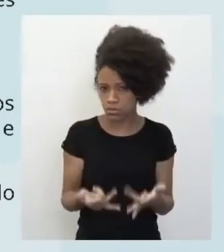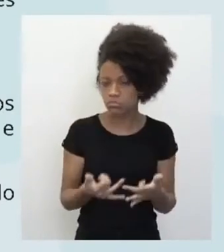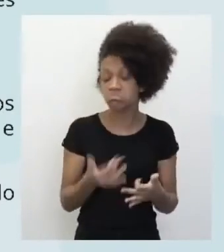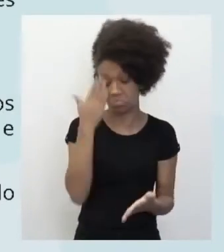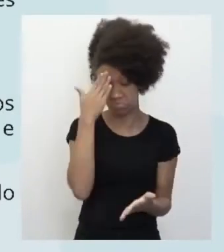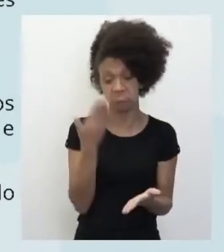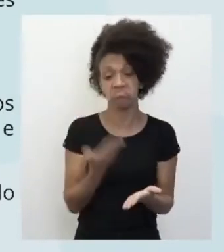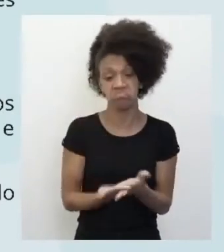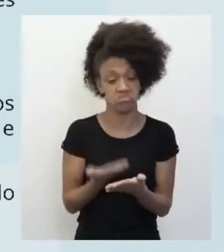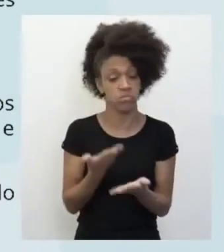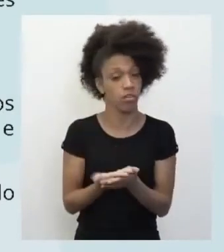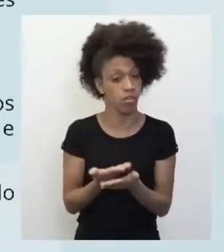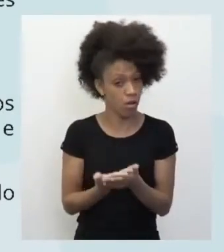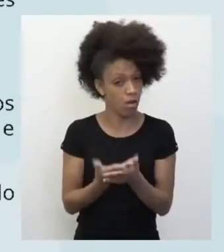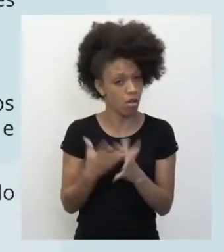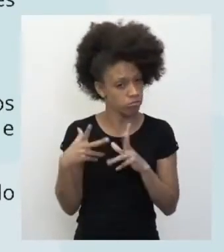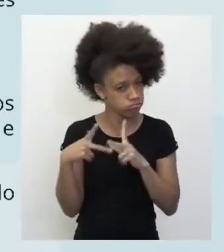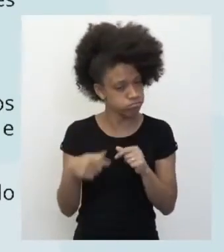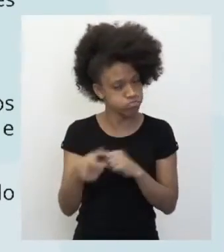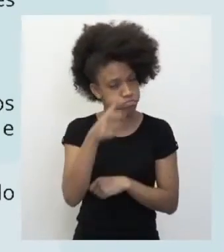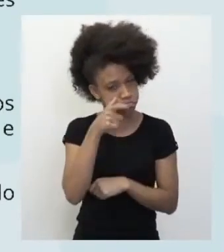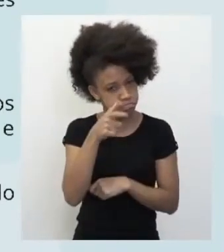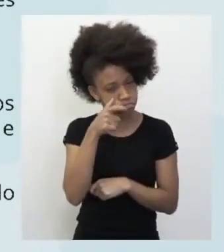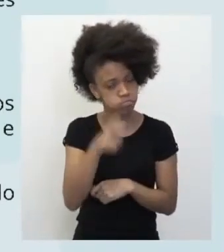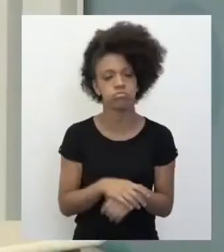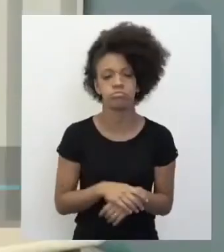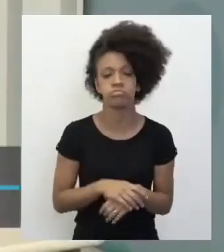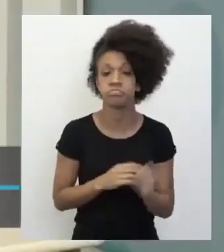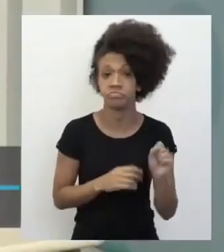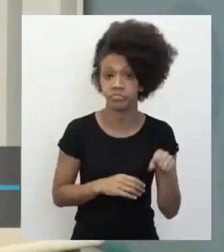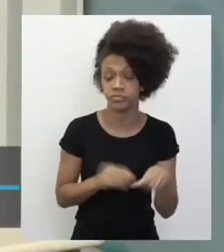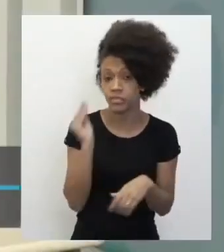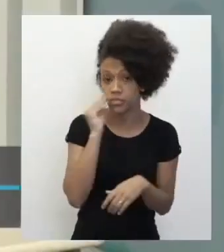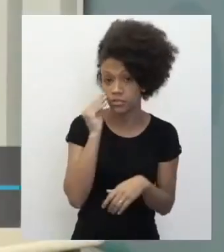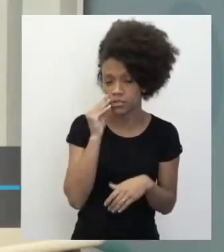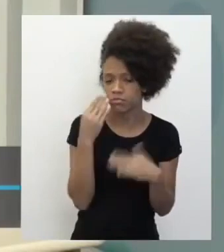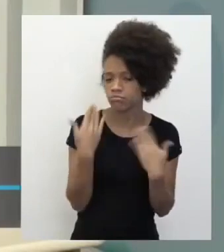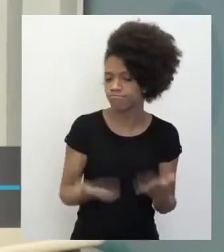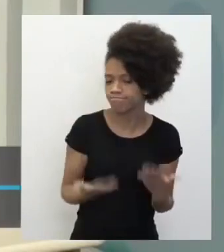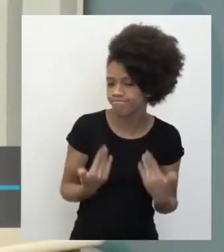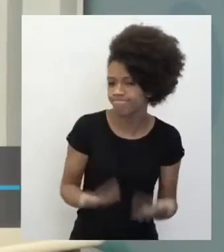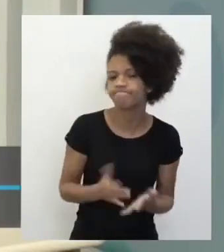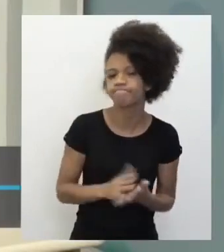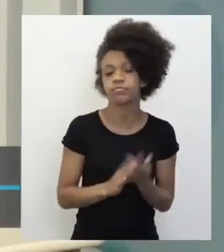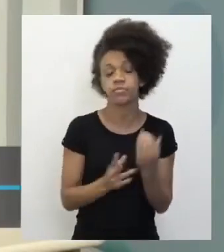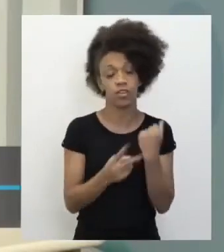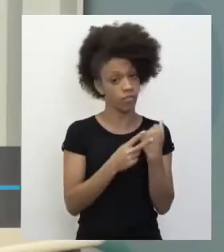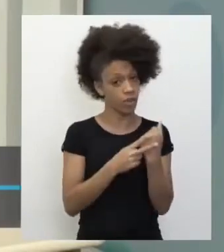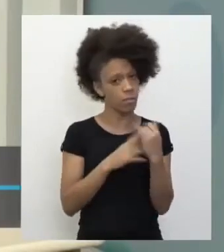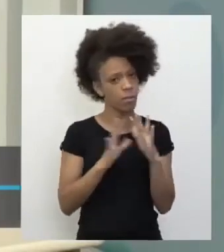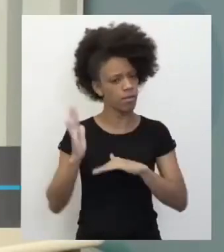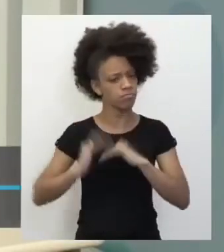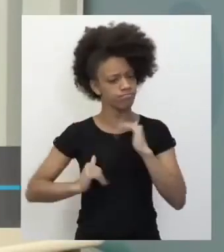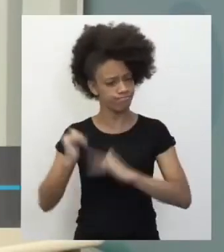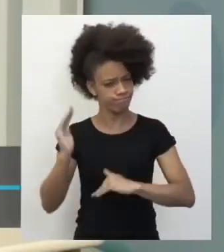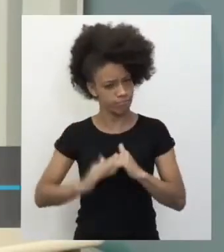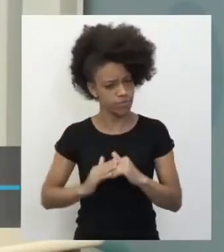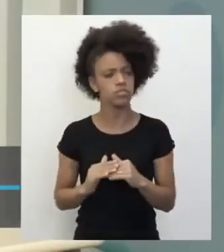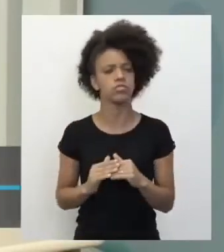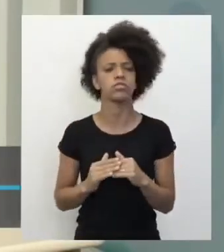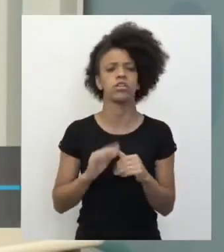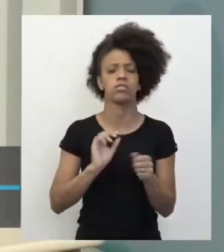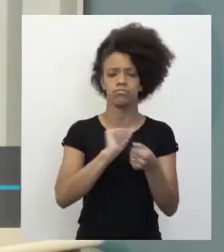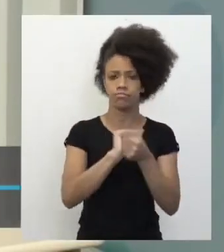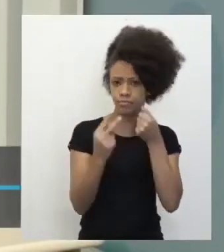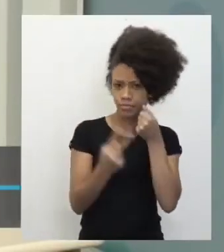ser bem completa hoje, bem interessante. Sim, vamos tentar deixar a aula bem leve, vamos falar de verbos mais na prática, conectores mais na prática,